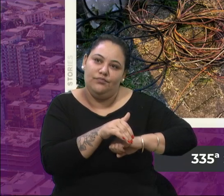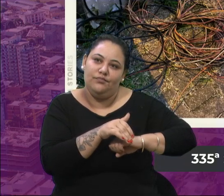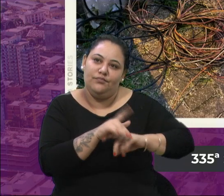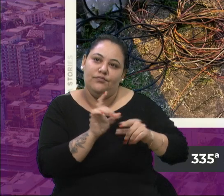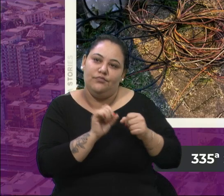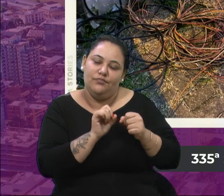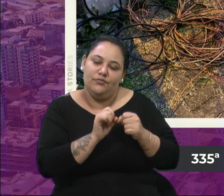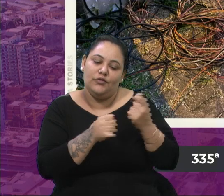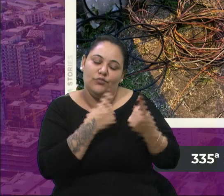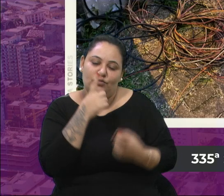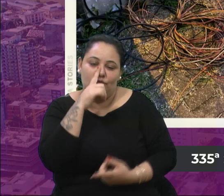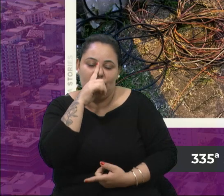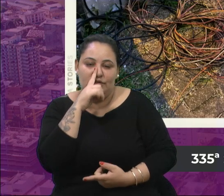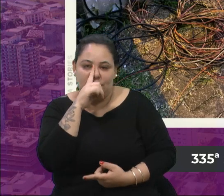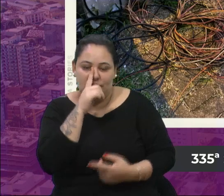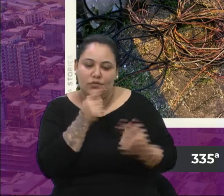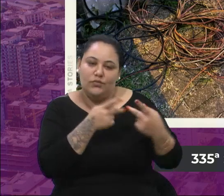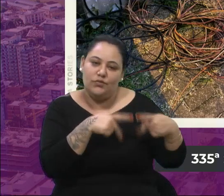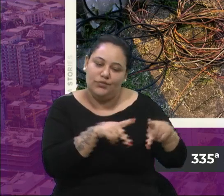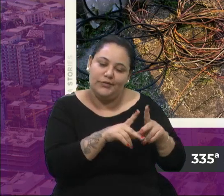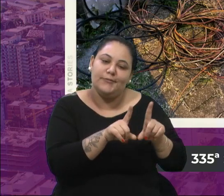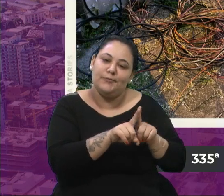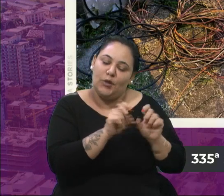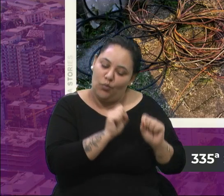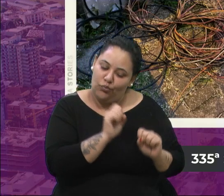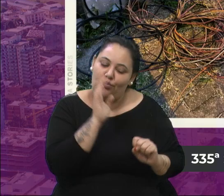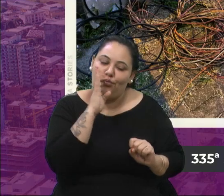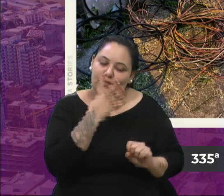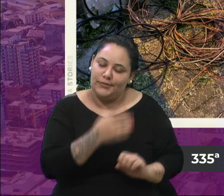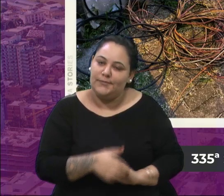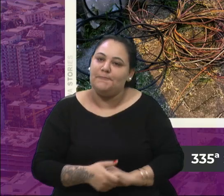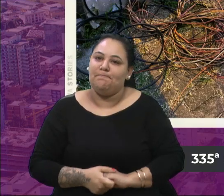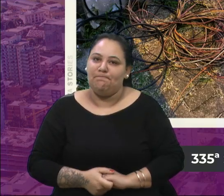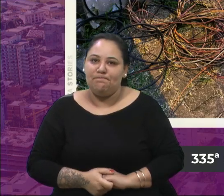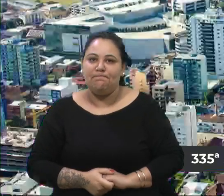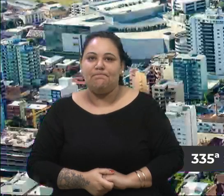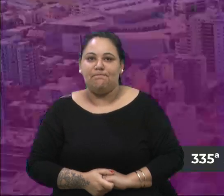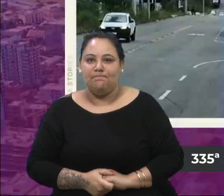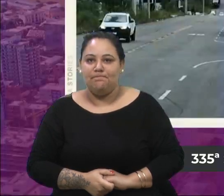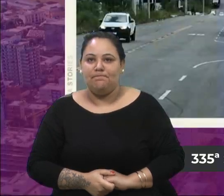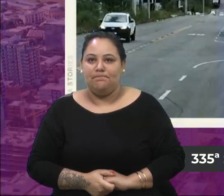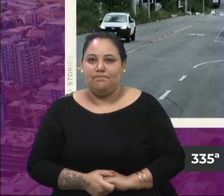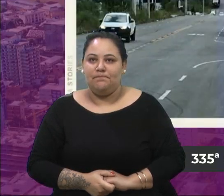tenha algum risco à população, né? A próxima.